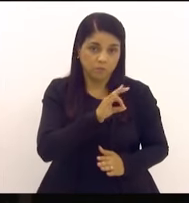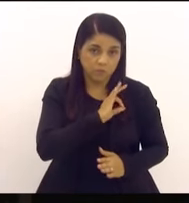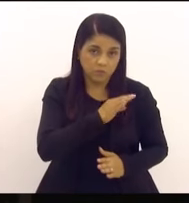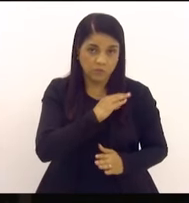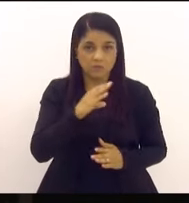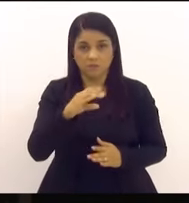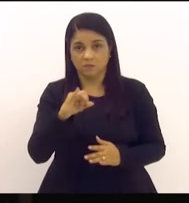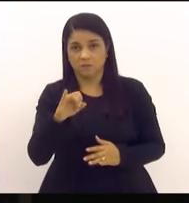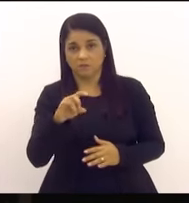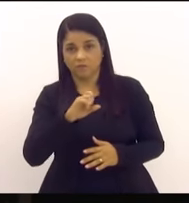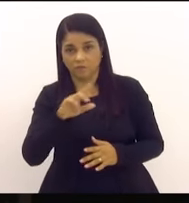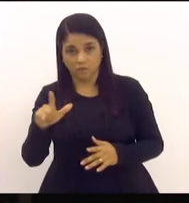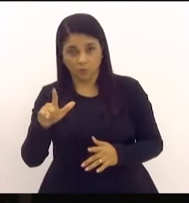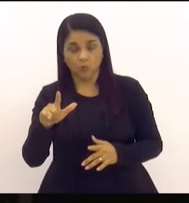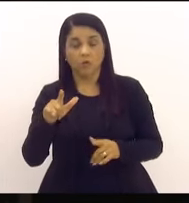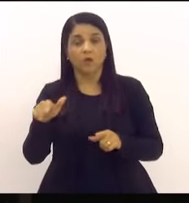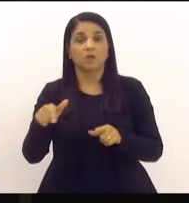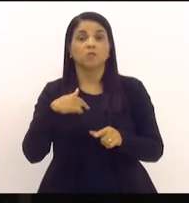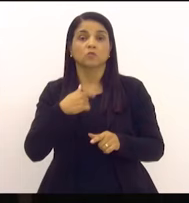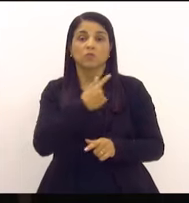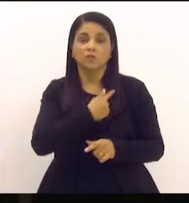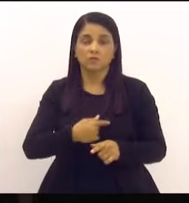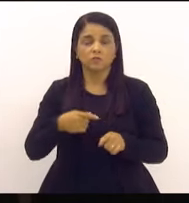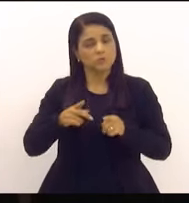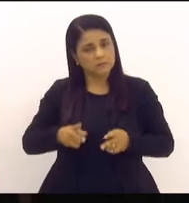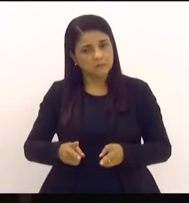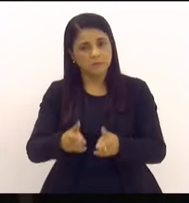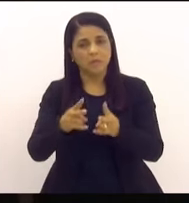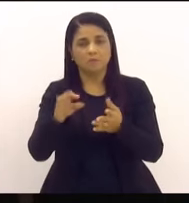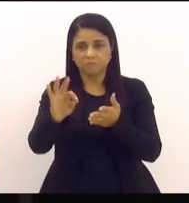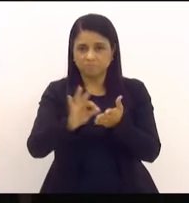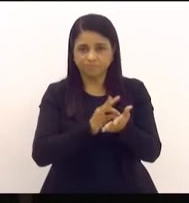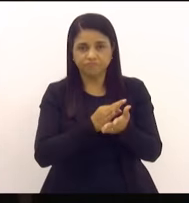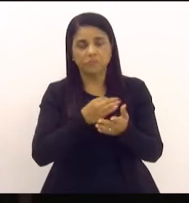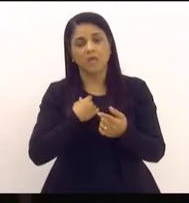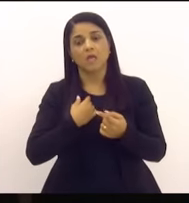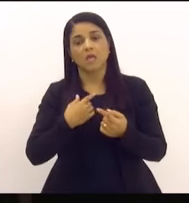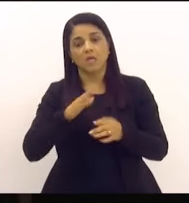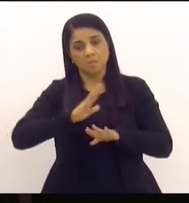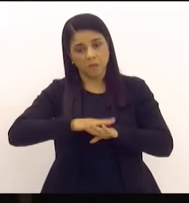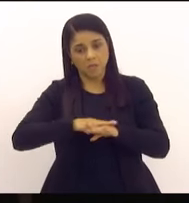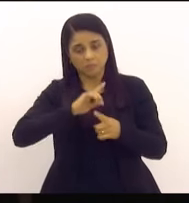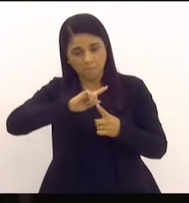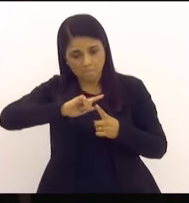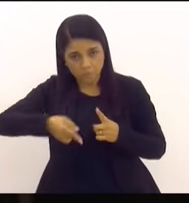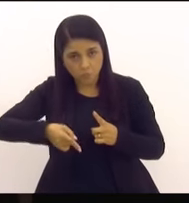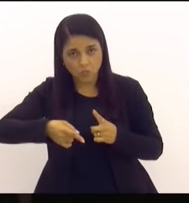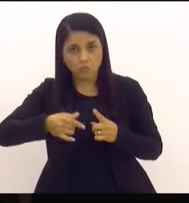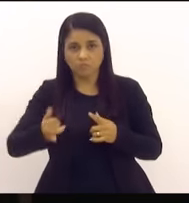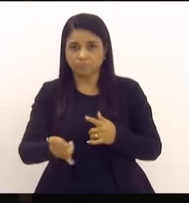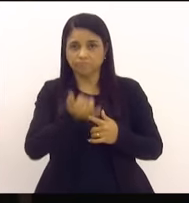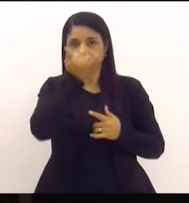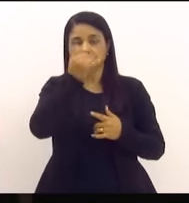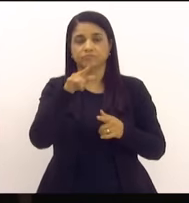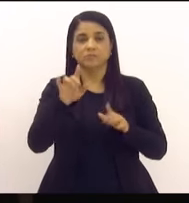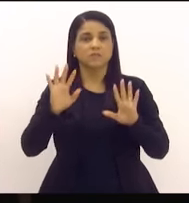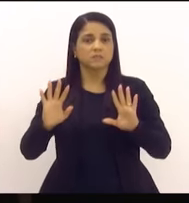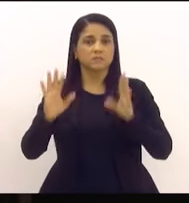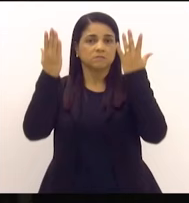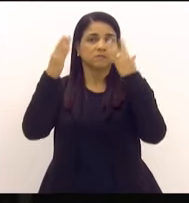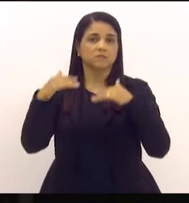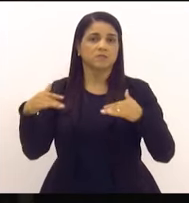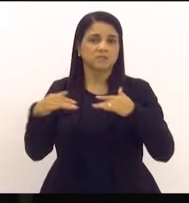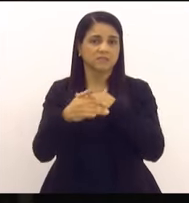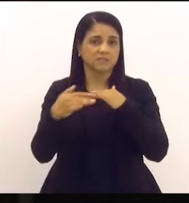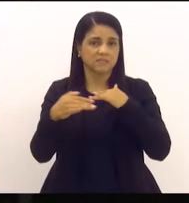e, de forma objetiva, sancionou. Depois ele próprio vetou quando teve aquele equívoco, quando nós celebramos lá na cidade da